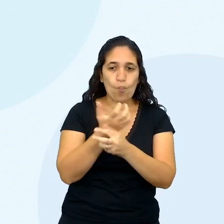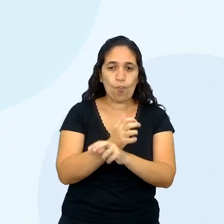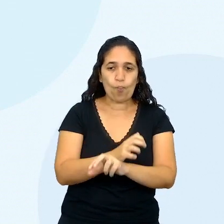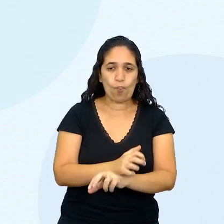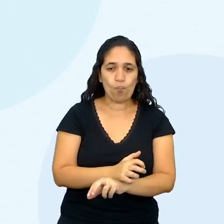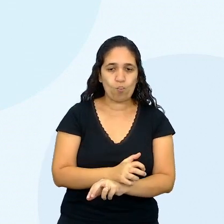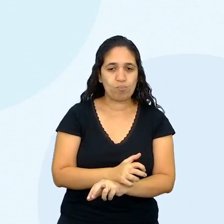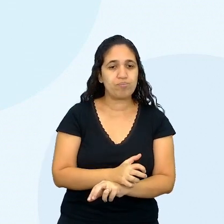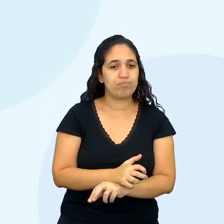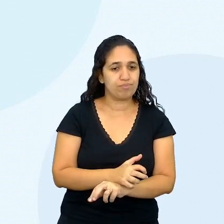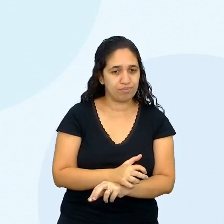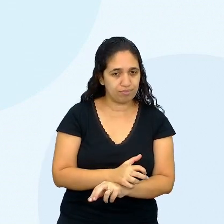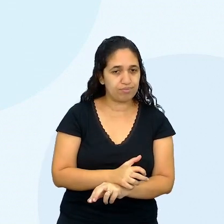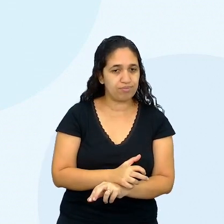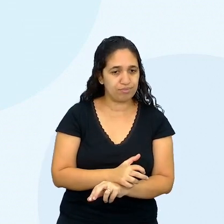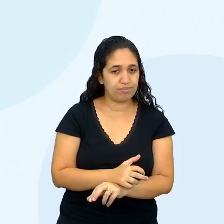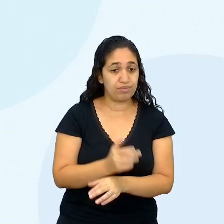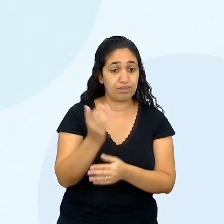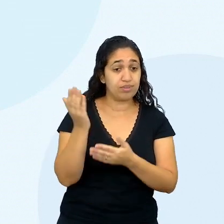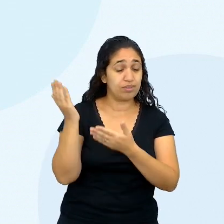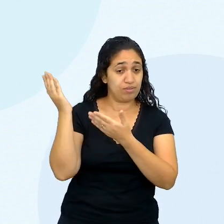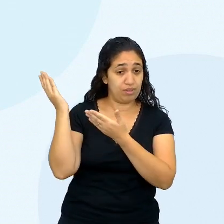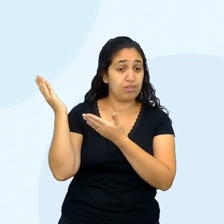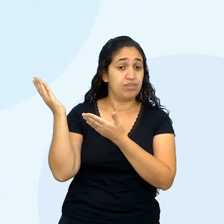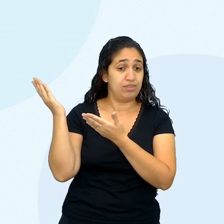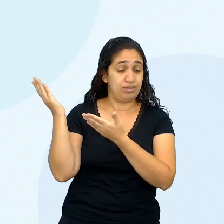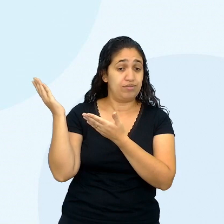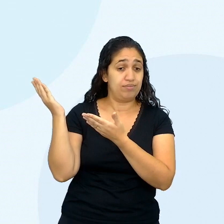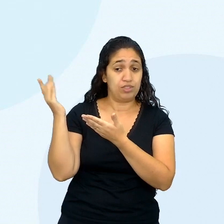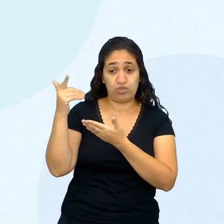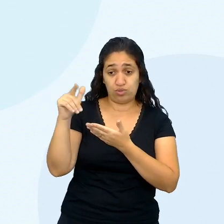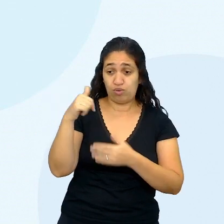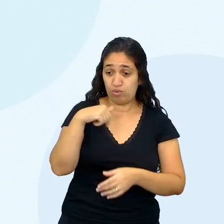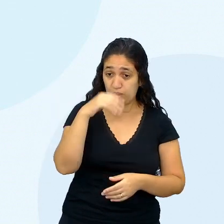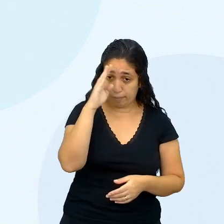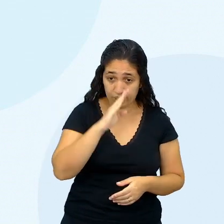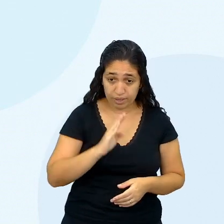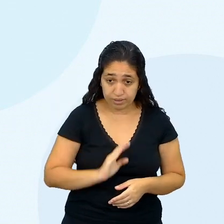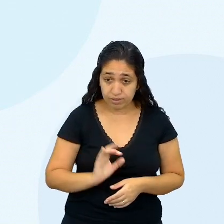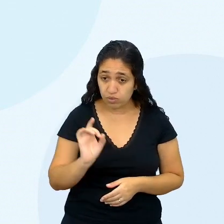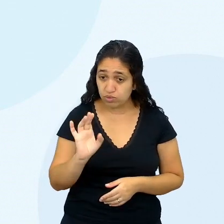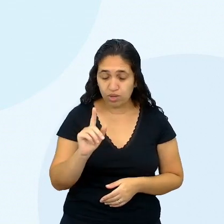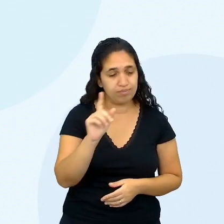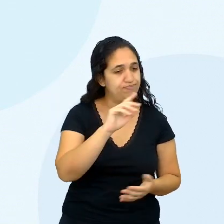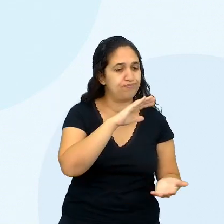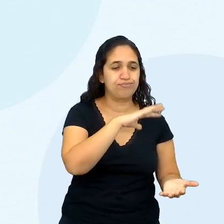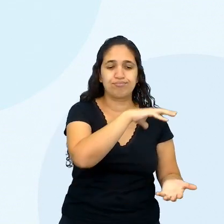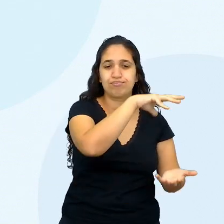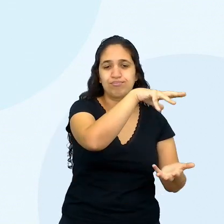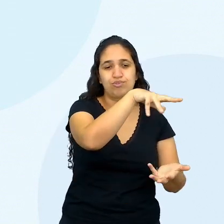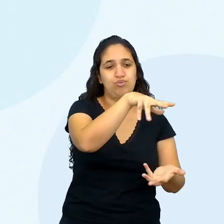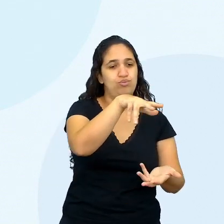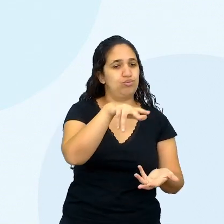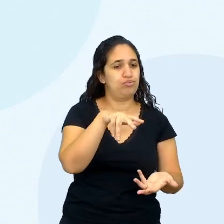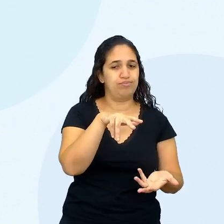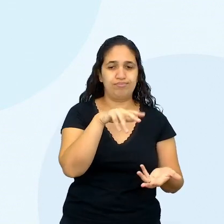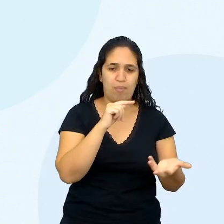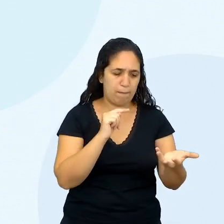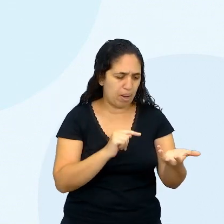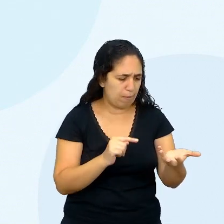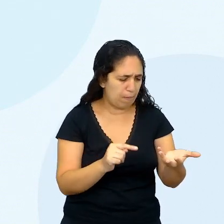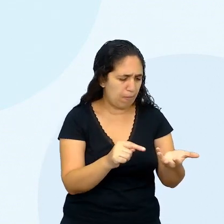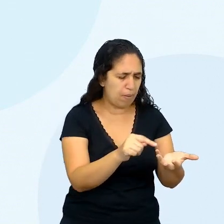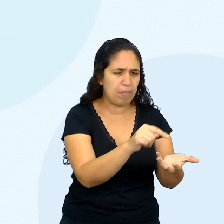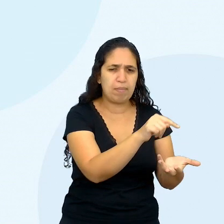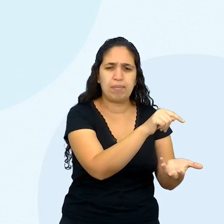né? Nós temos aí visto, de novo, não só no Brasil, mas no mundo, muitos pontos que